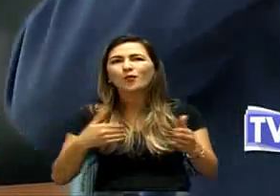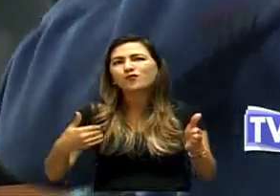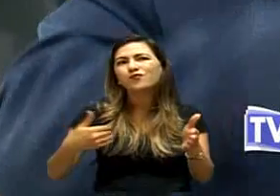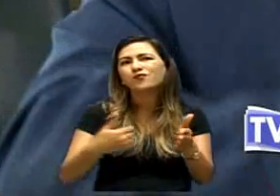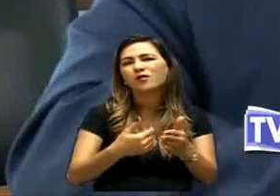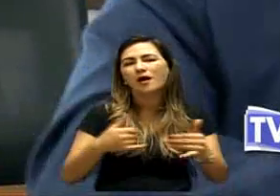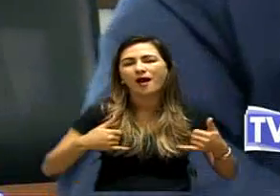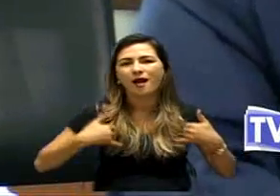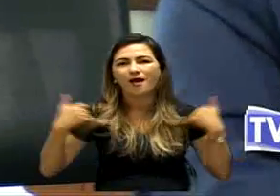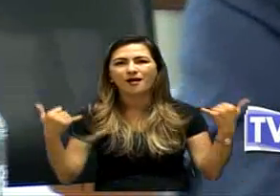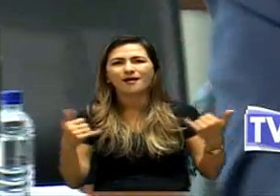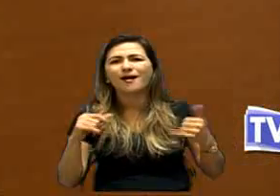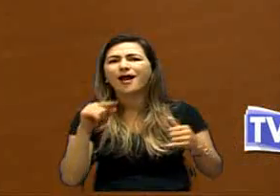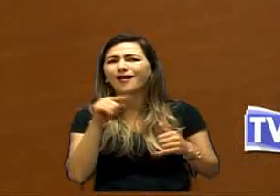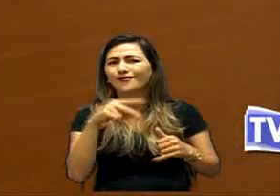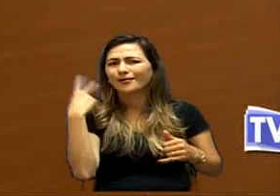crânio.